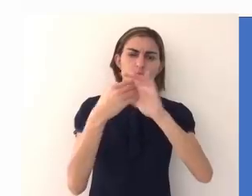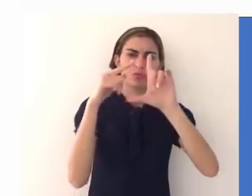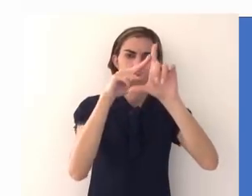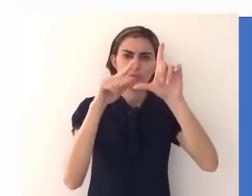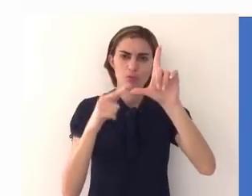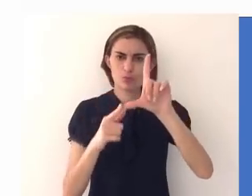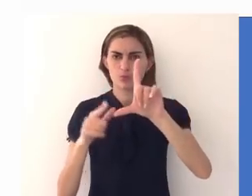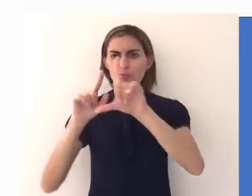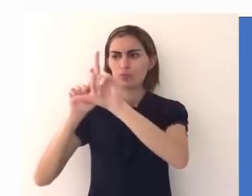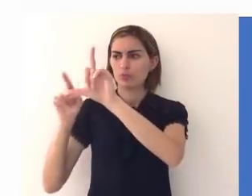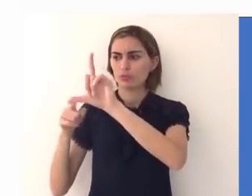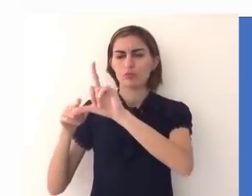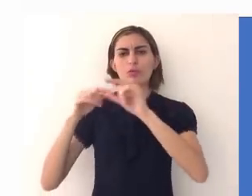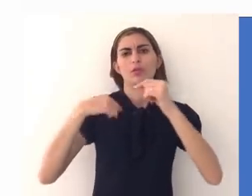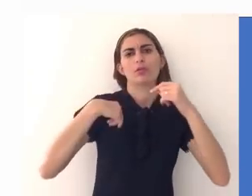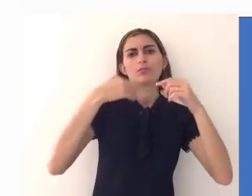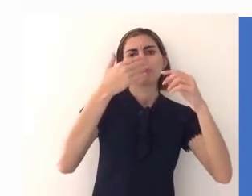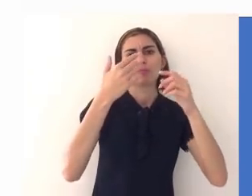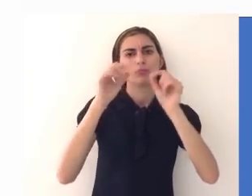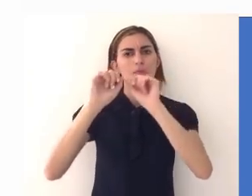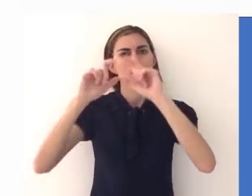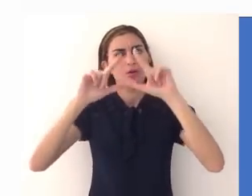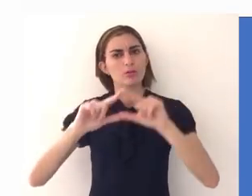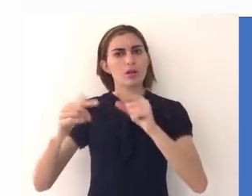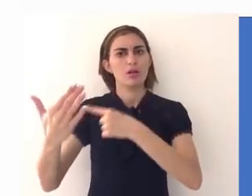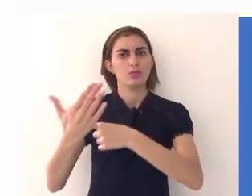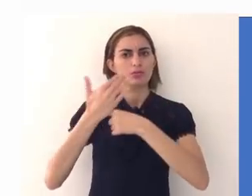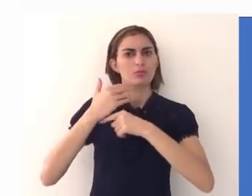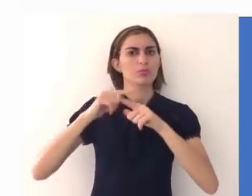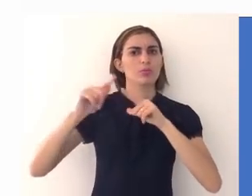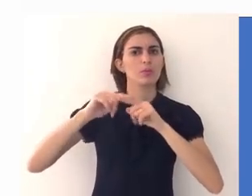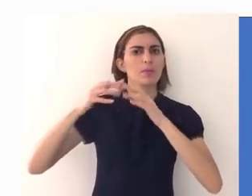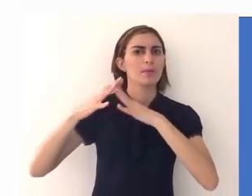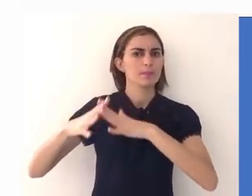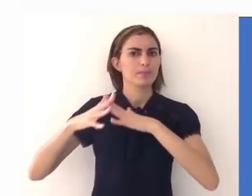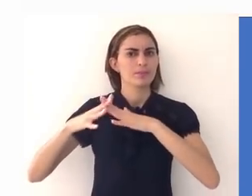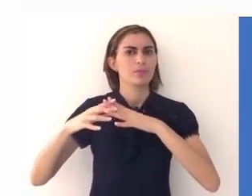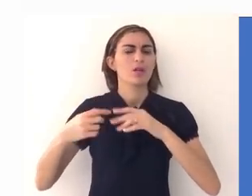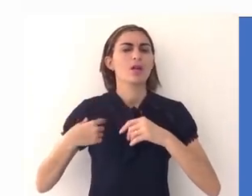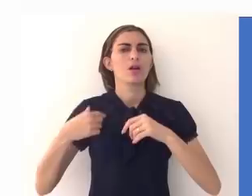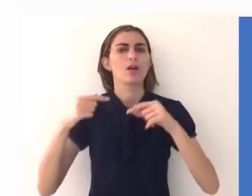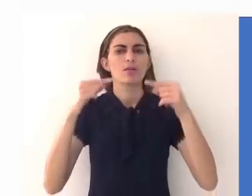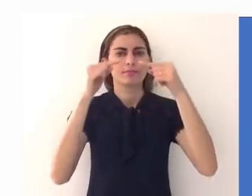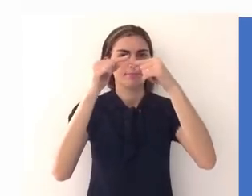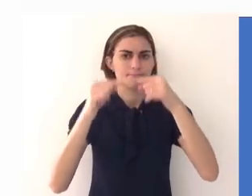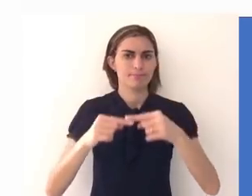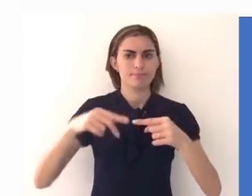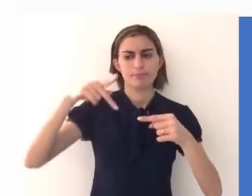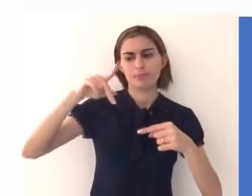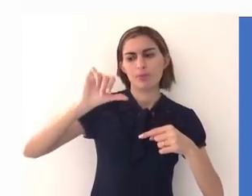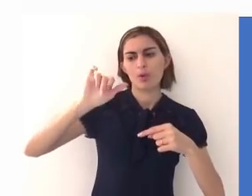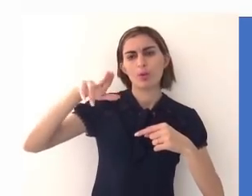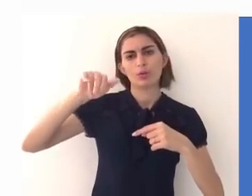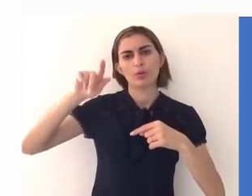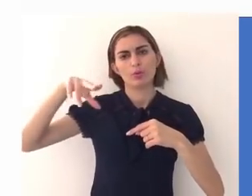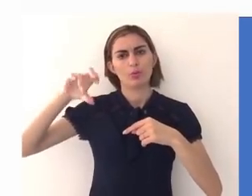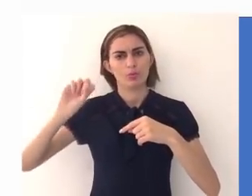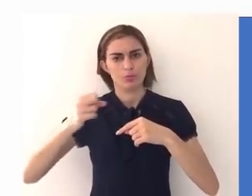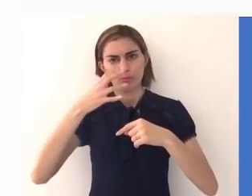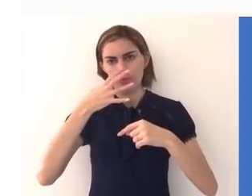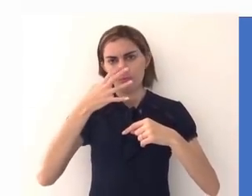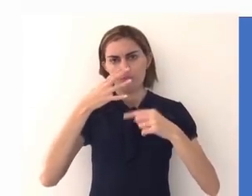de triângulos pode nos auxiliar em problemas mais complicados que envolvam a congruência de polígonos.